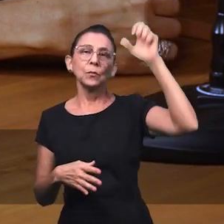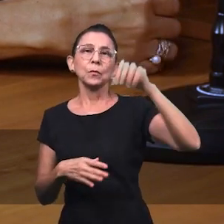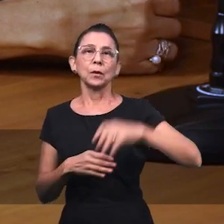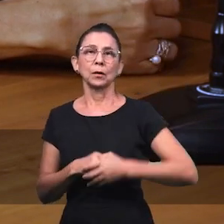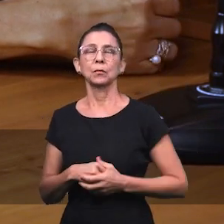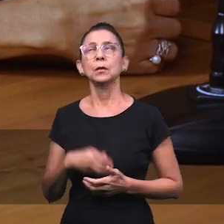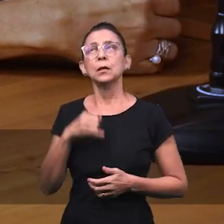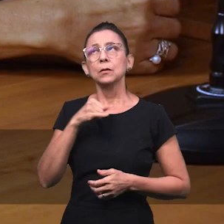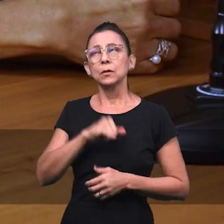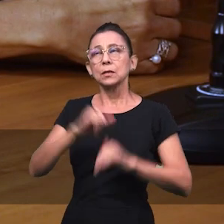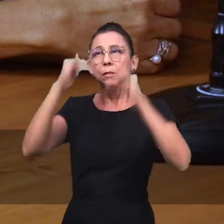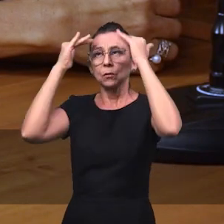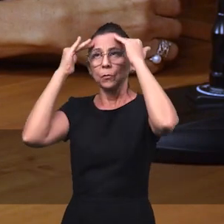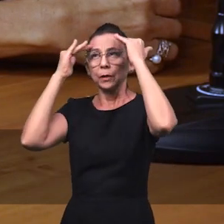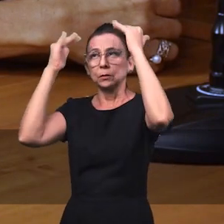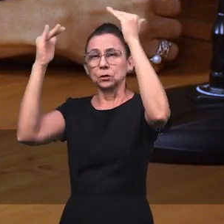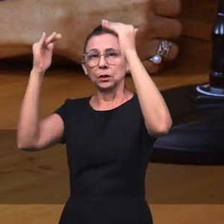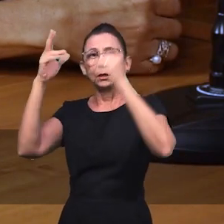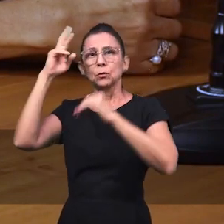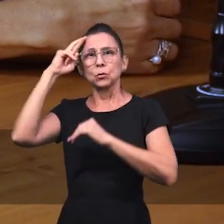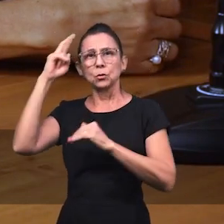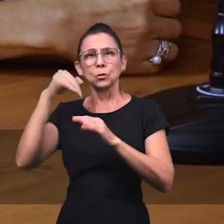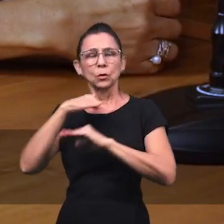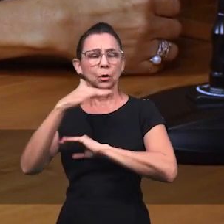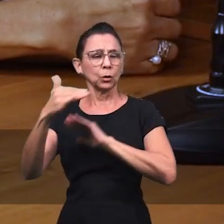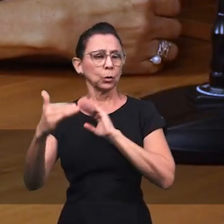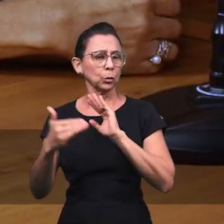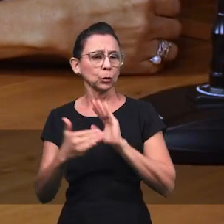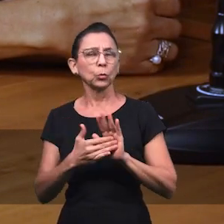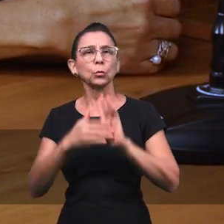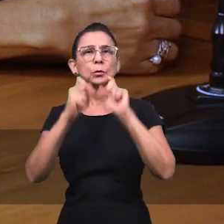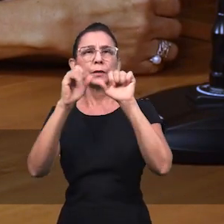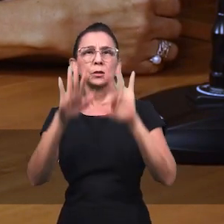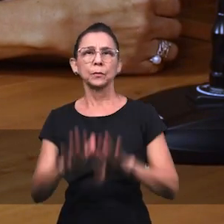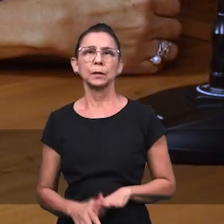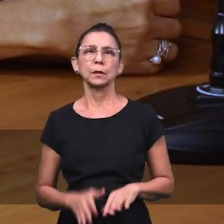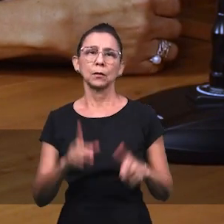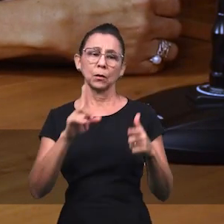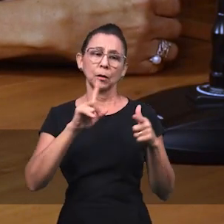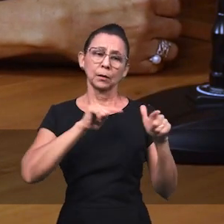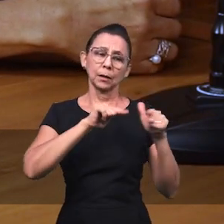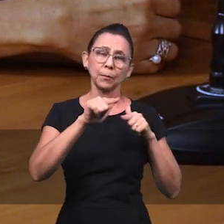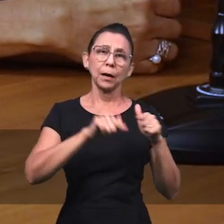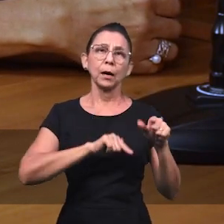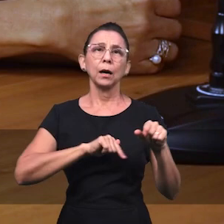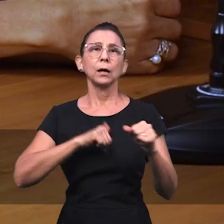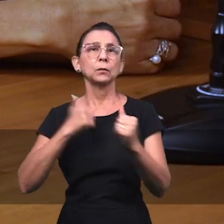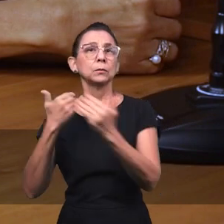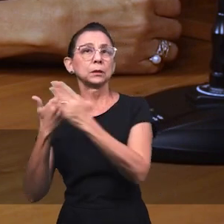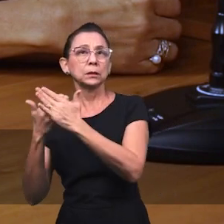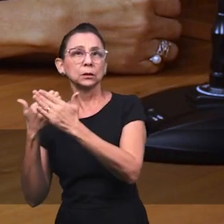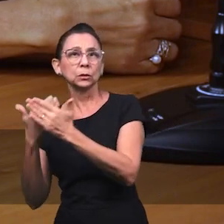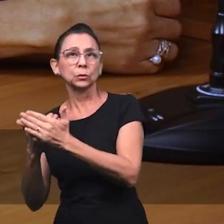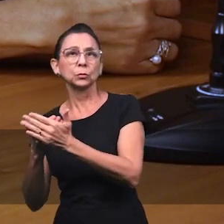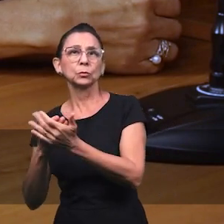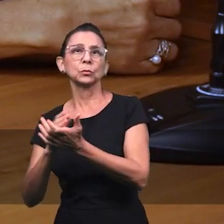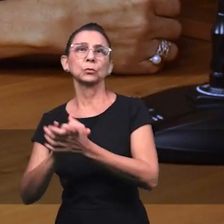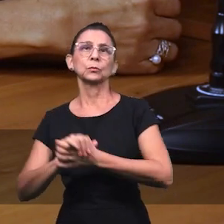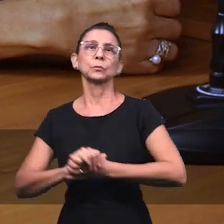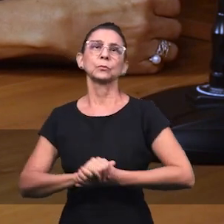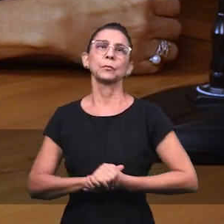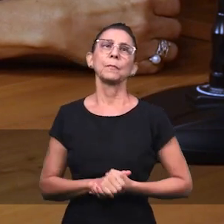abençoar minha vida, para minha deficiência. Trabalho e juntos. Isso foi uma experiência